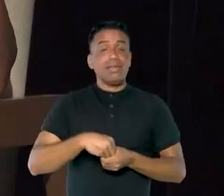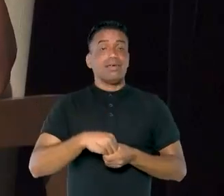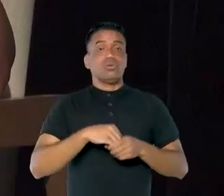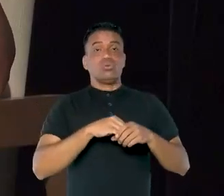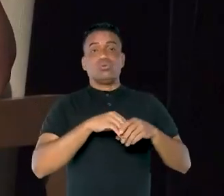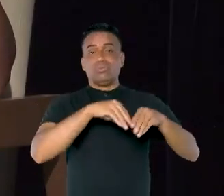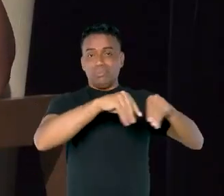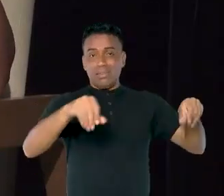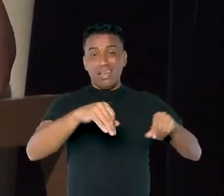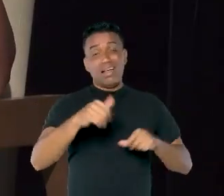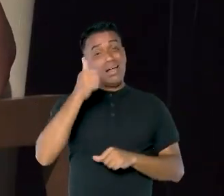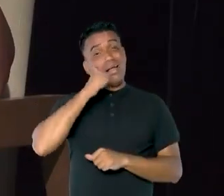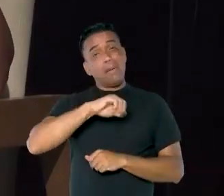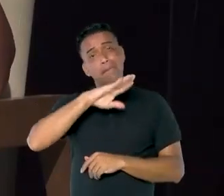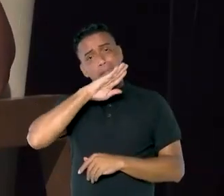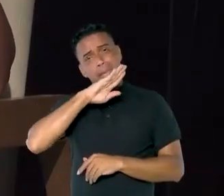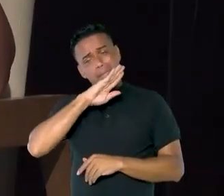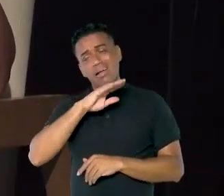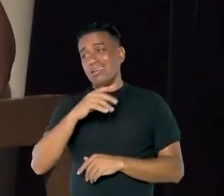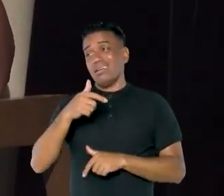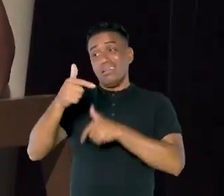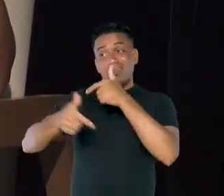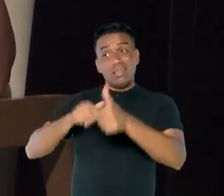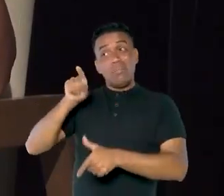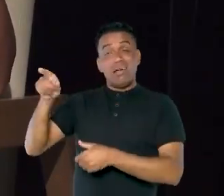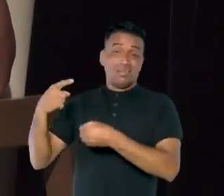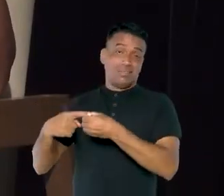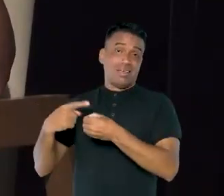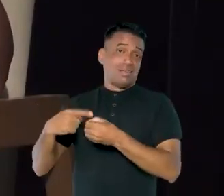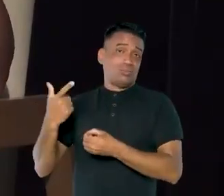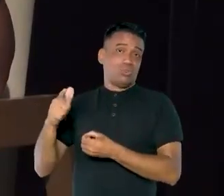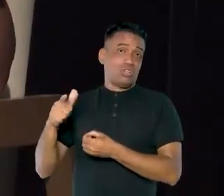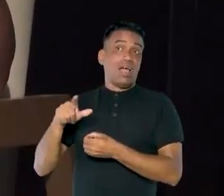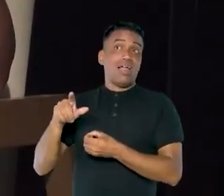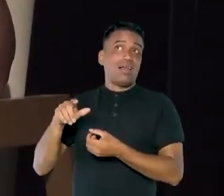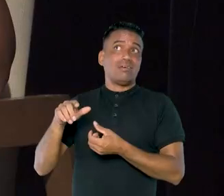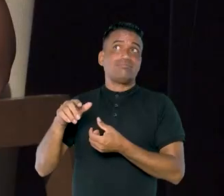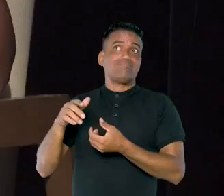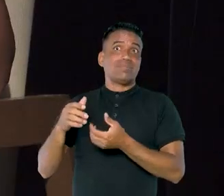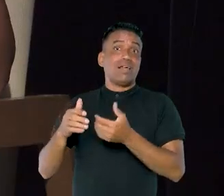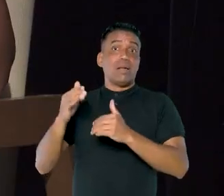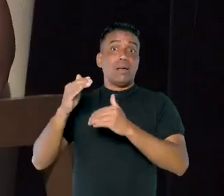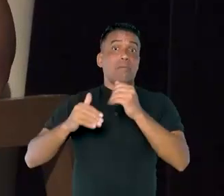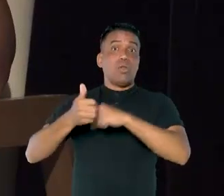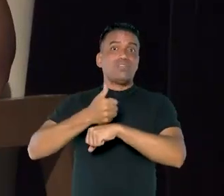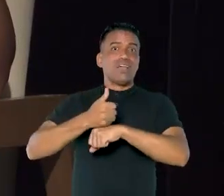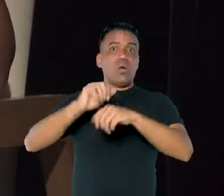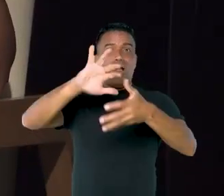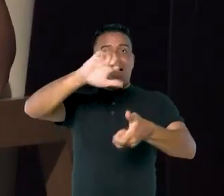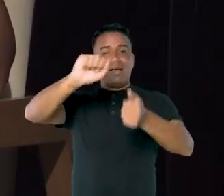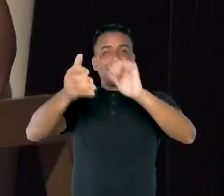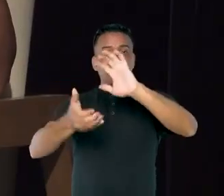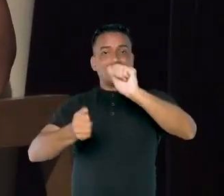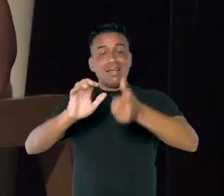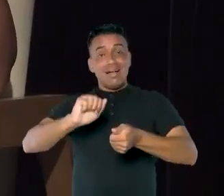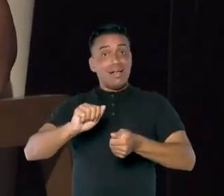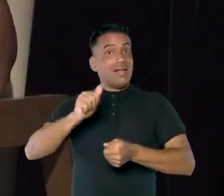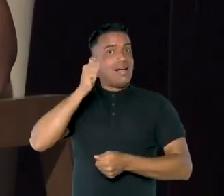não tinha muito trabalho na cidade, né, então ela virou ser artesã, né, pelas freiras. Na